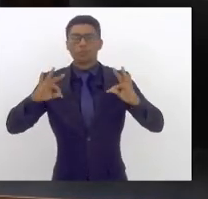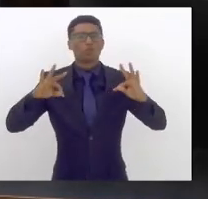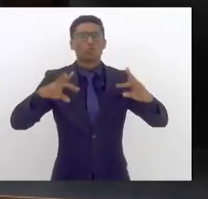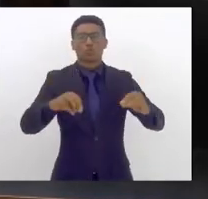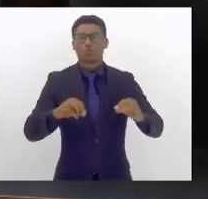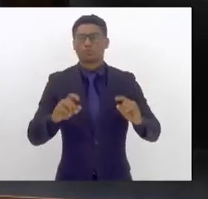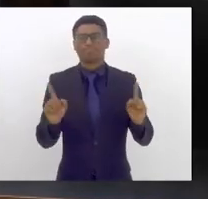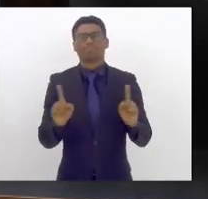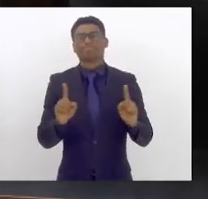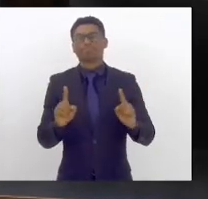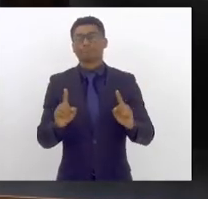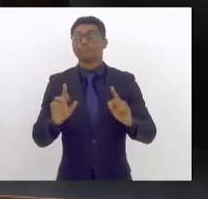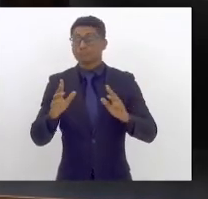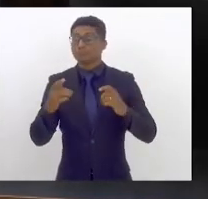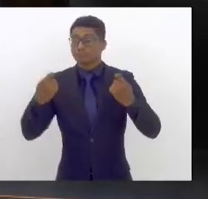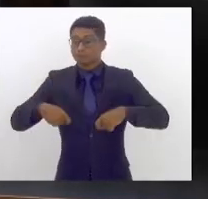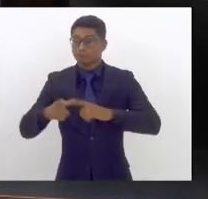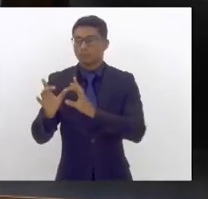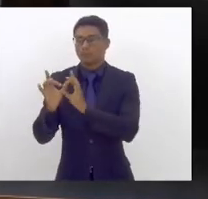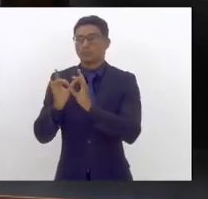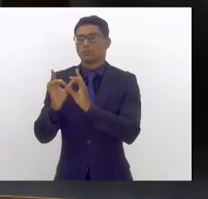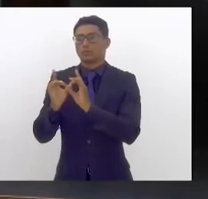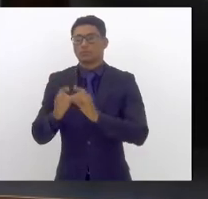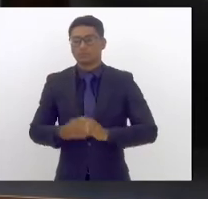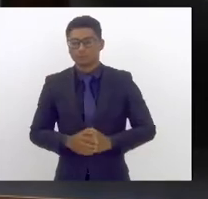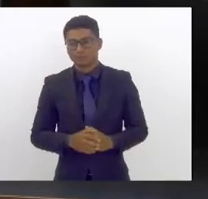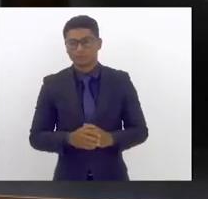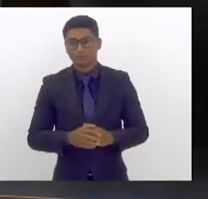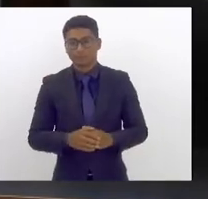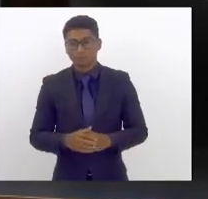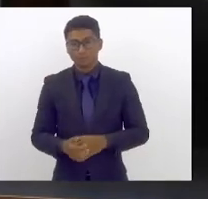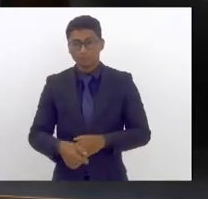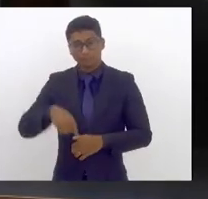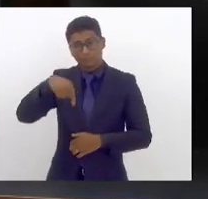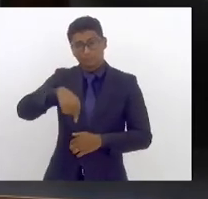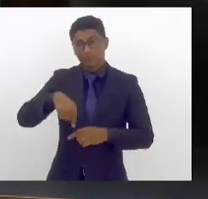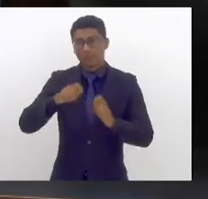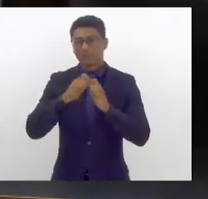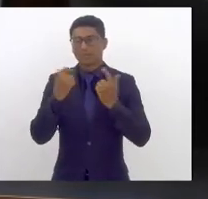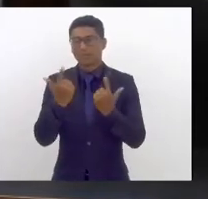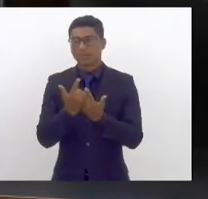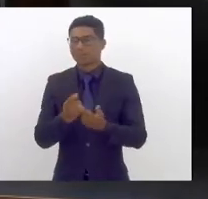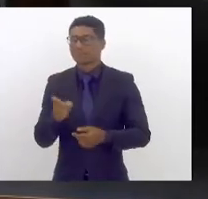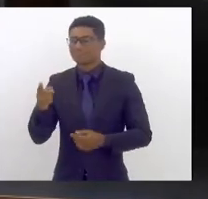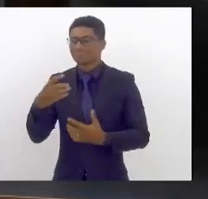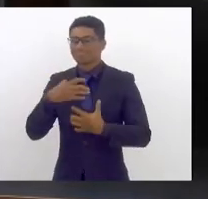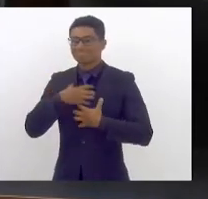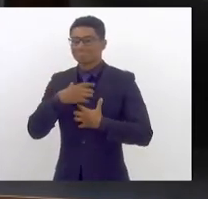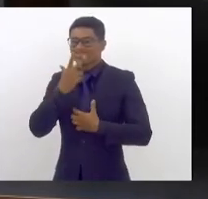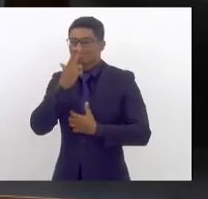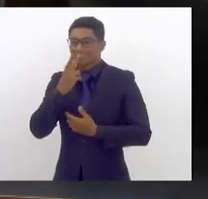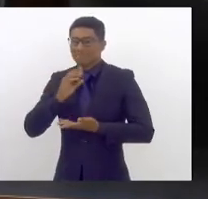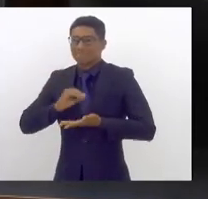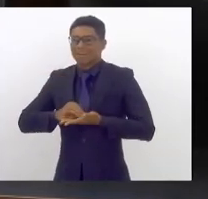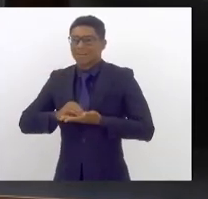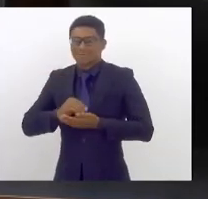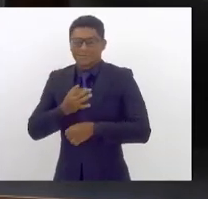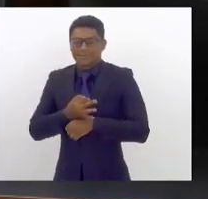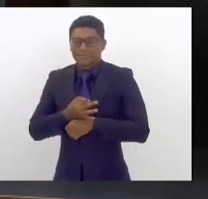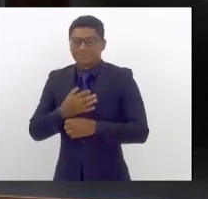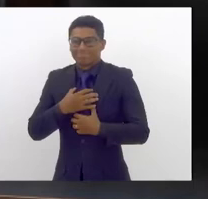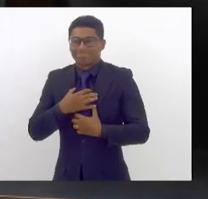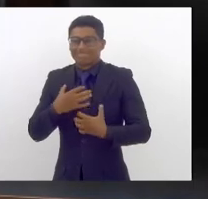é você aqui no Parlamento para mim vai fazer muita falta eu Saúdo muito a vida